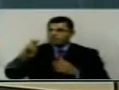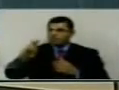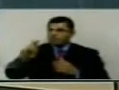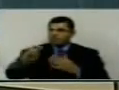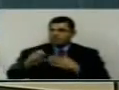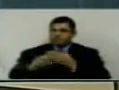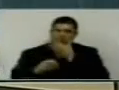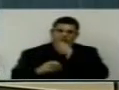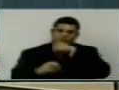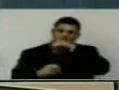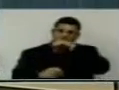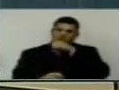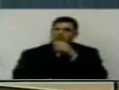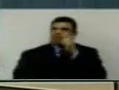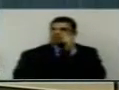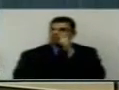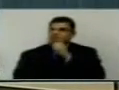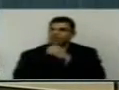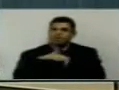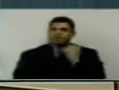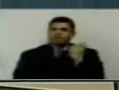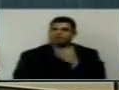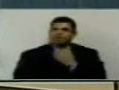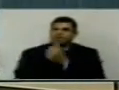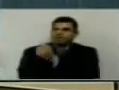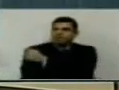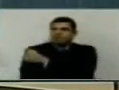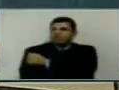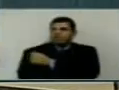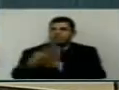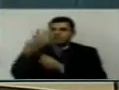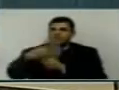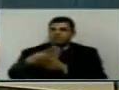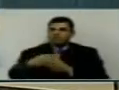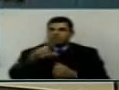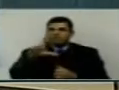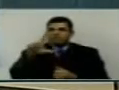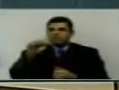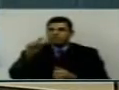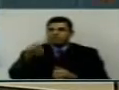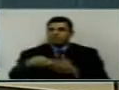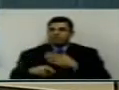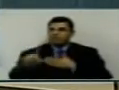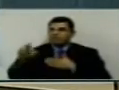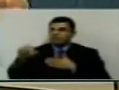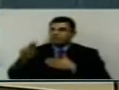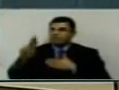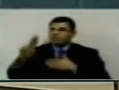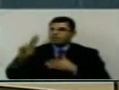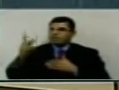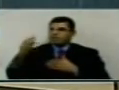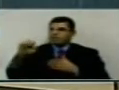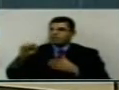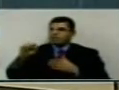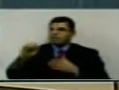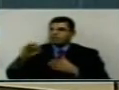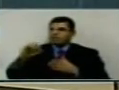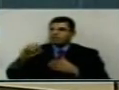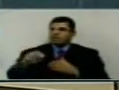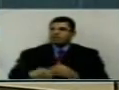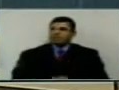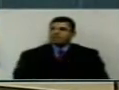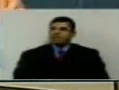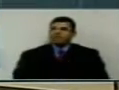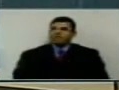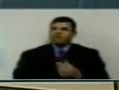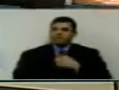quando meu pai faleceu, que eu era um aluno da 4ª série do La Salle, o meu irmão Humberto da 2ª,